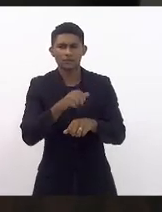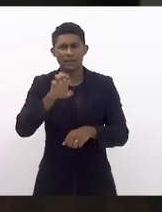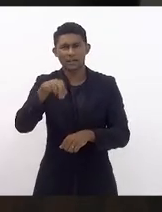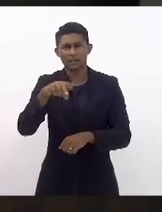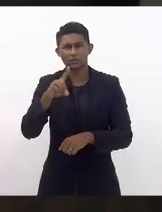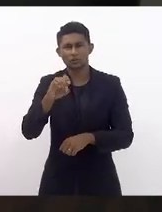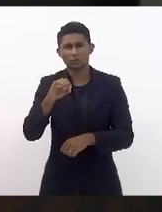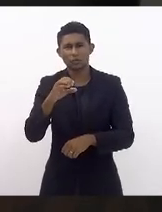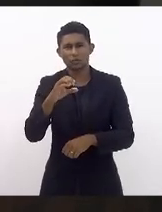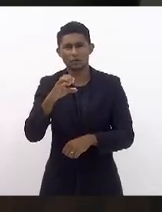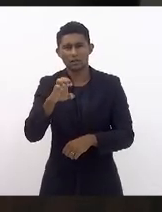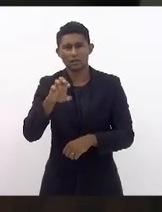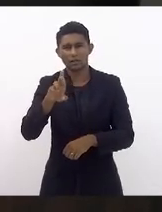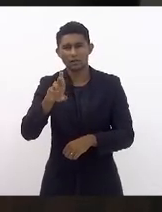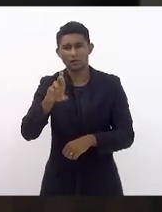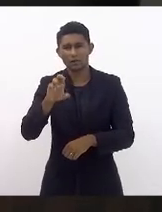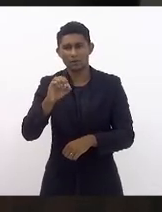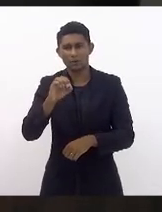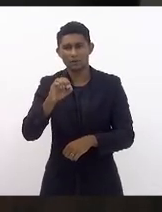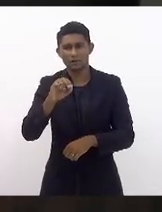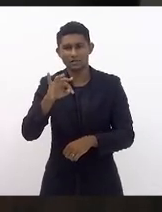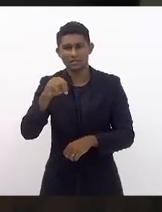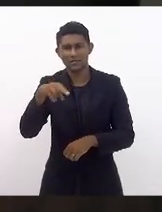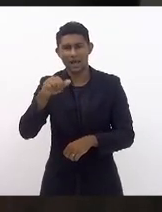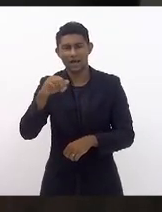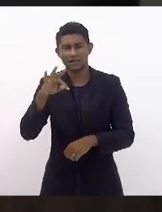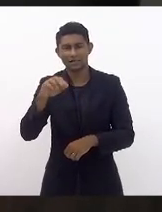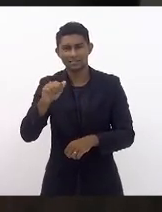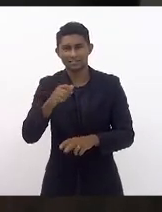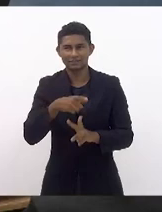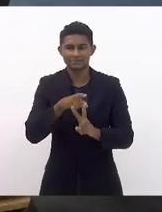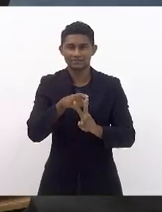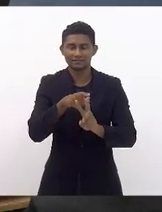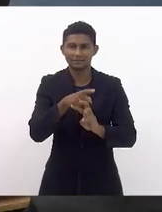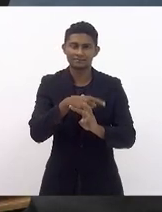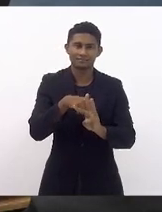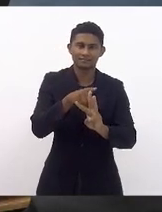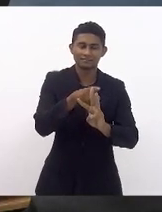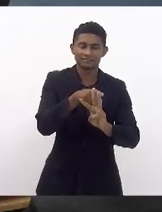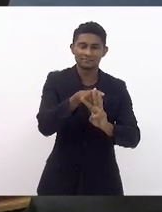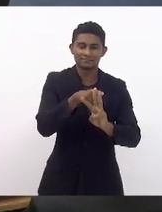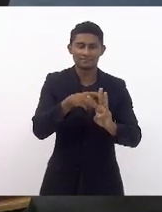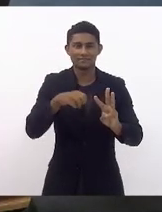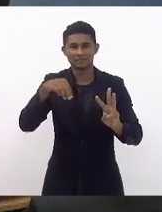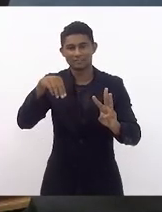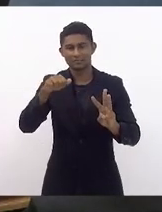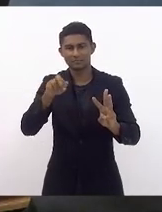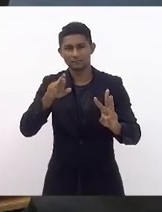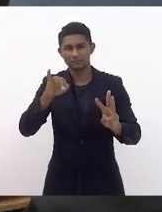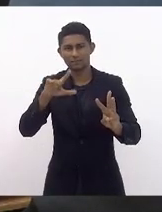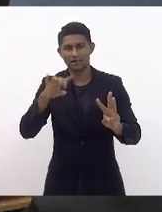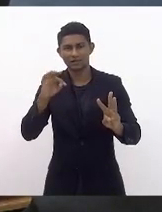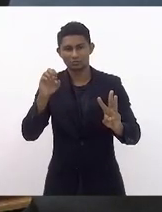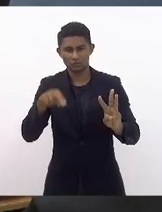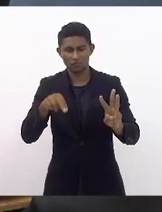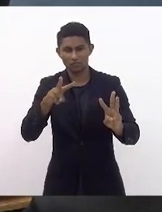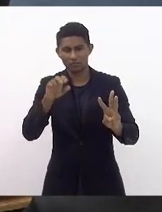endocrinopediatra, isso? É sua esposa, né, pastor? O senhor fala isso o dia inteiro. E doutor Marilton Vaz, médico